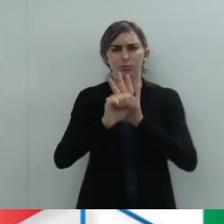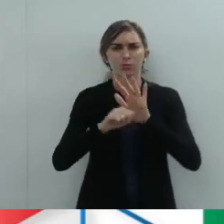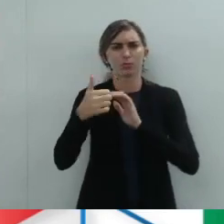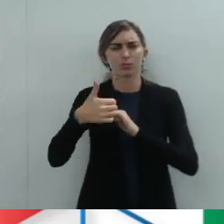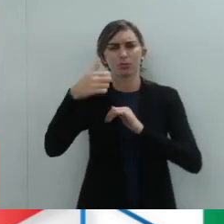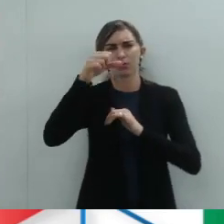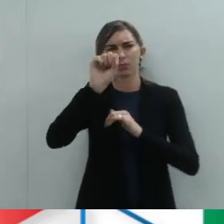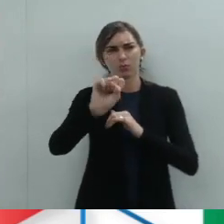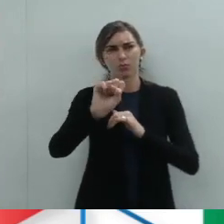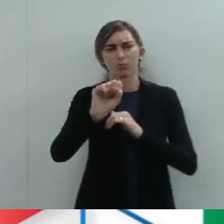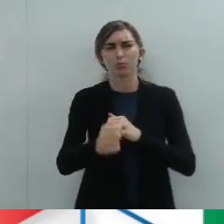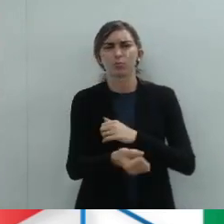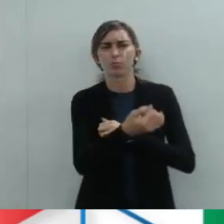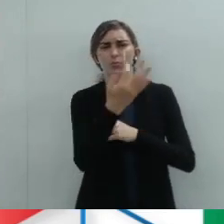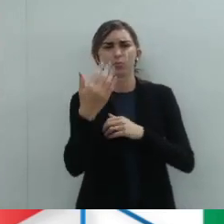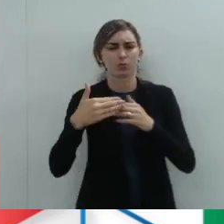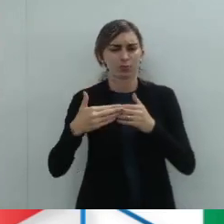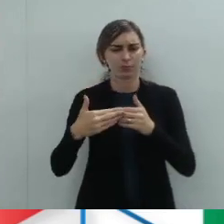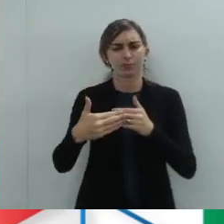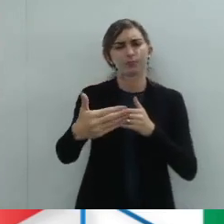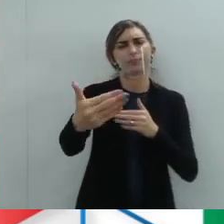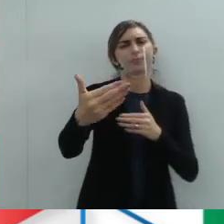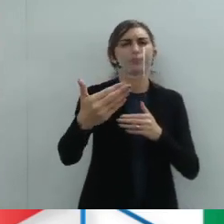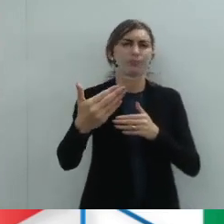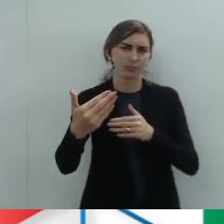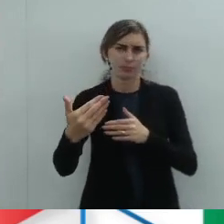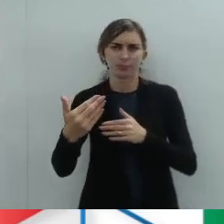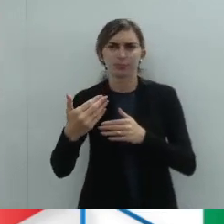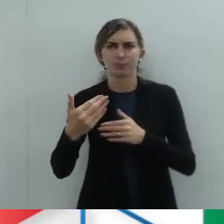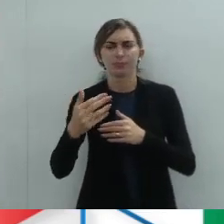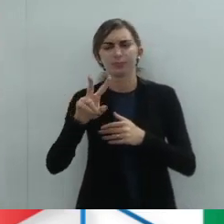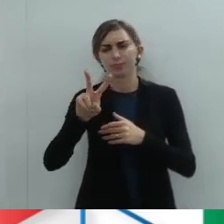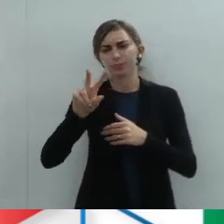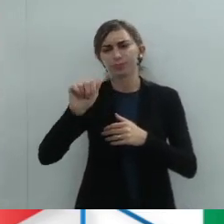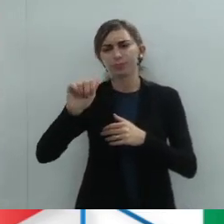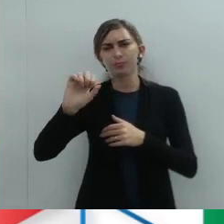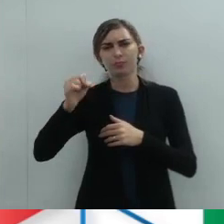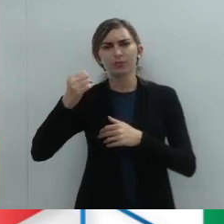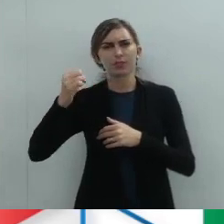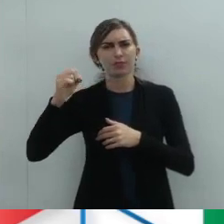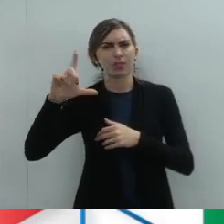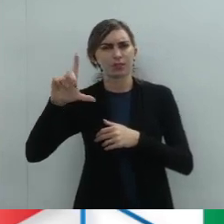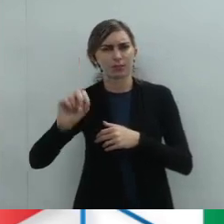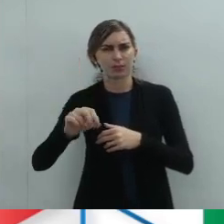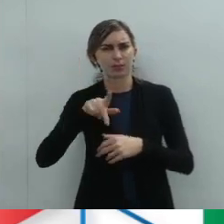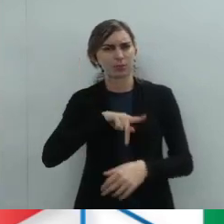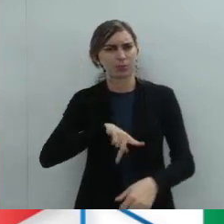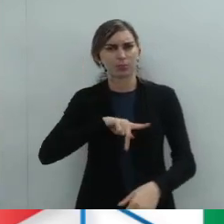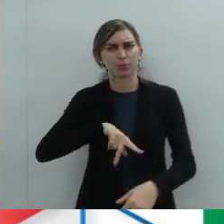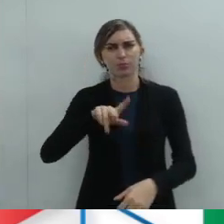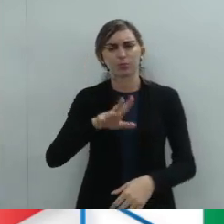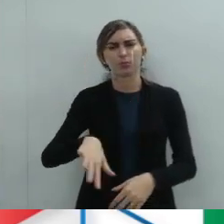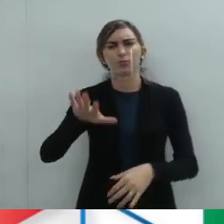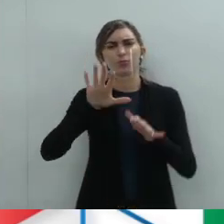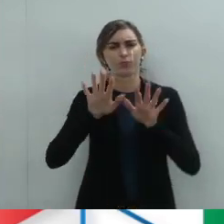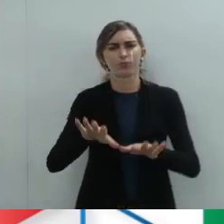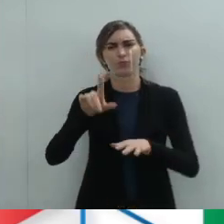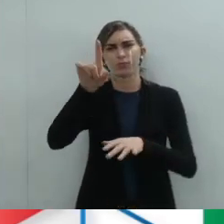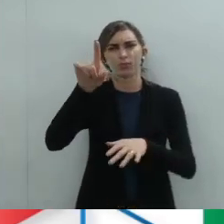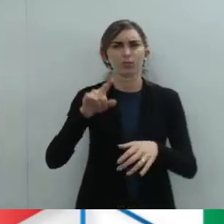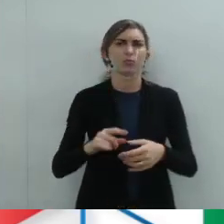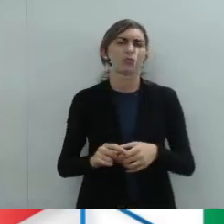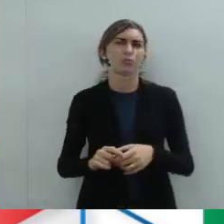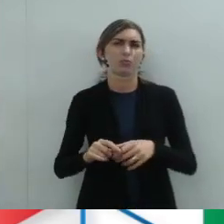XVIII, quando passou a condição de vassalo de Portugal. Então ele ficou, né, aí